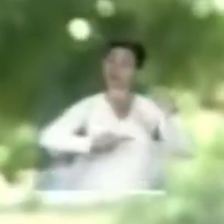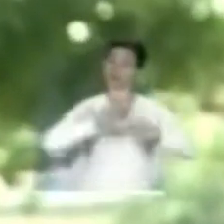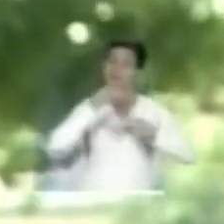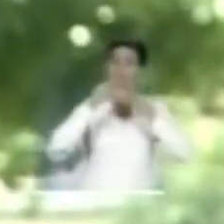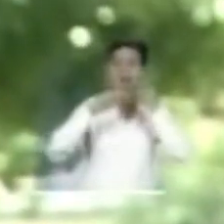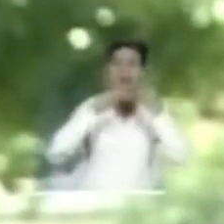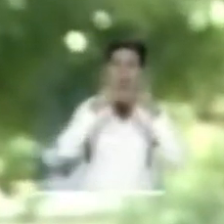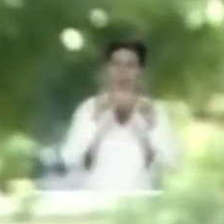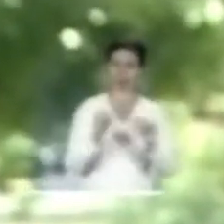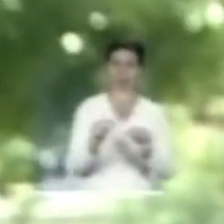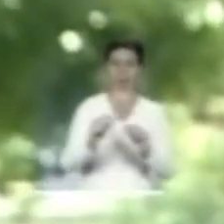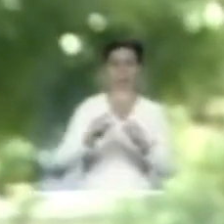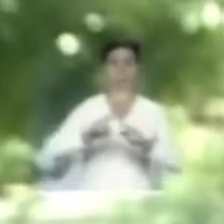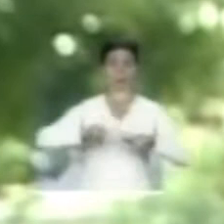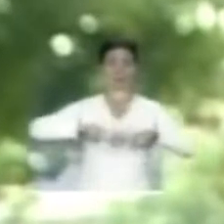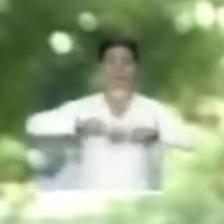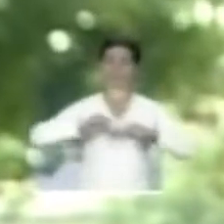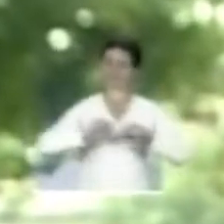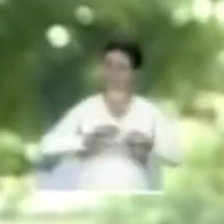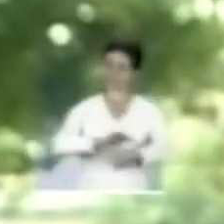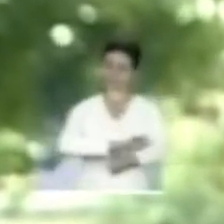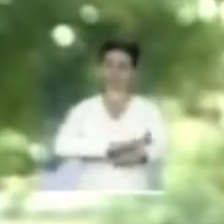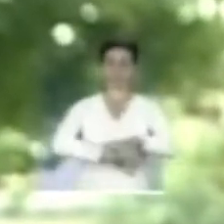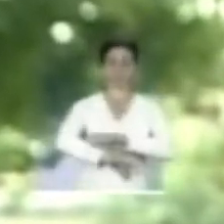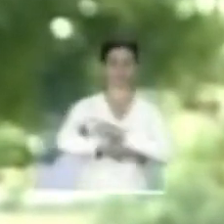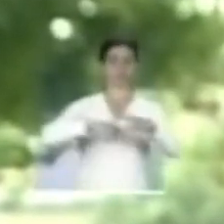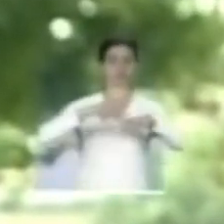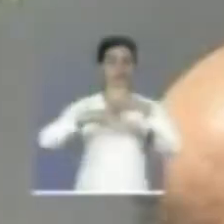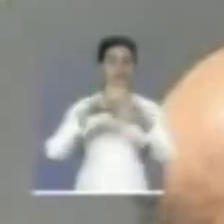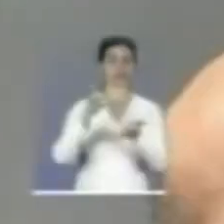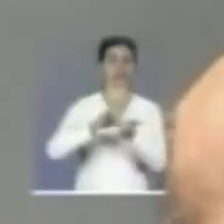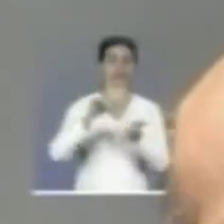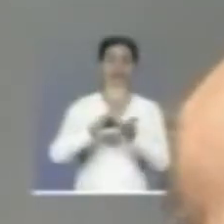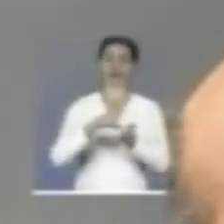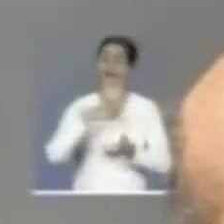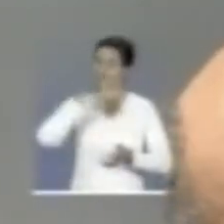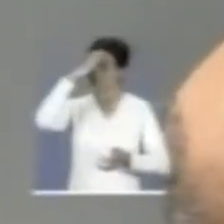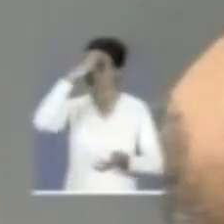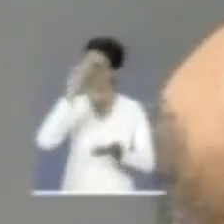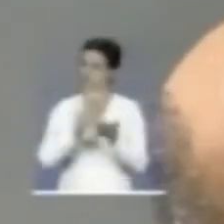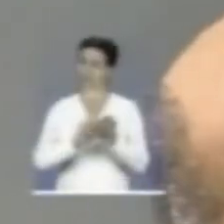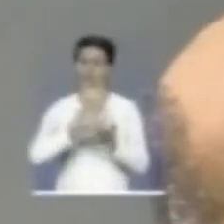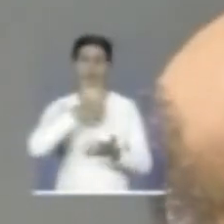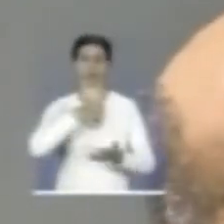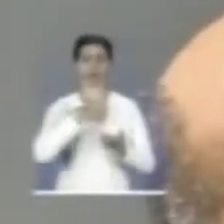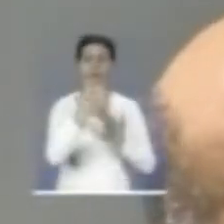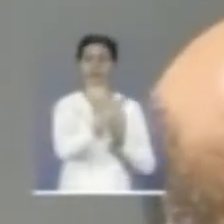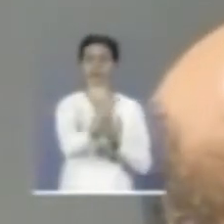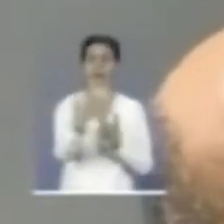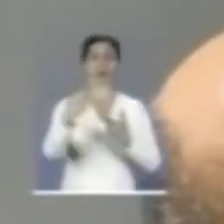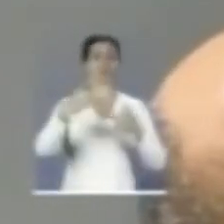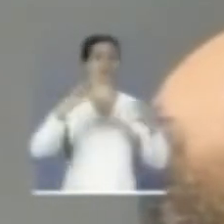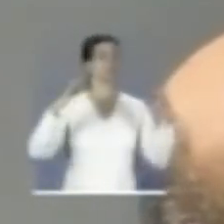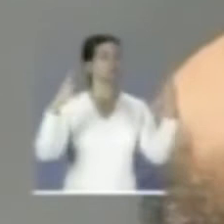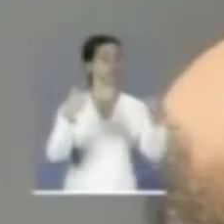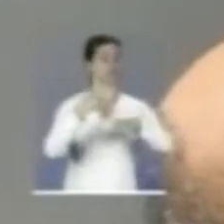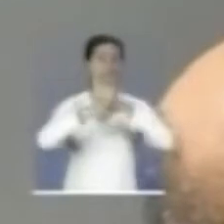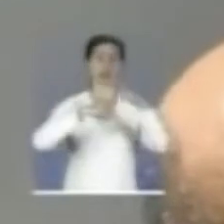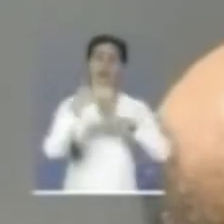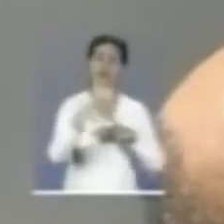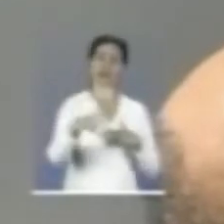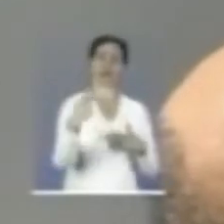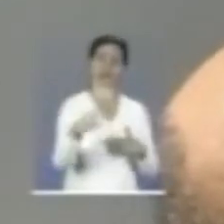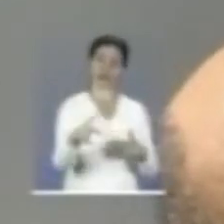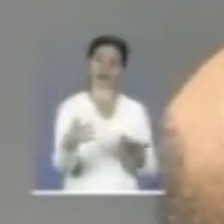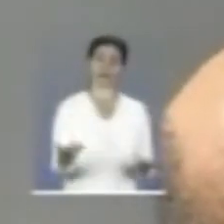falar menos e trabalha muito mais, isso que é o importante. Eu, como todos os baianos, acredito muito, né, no trabalho